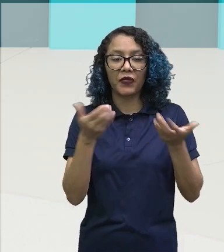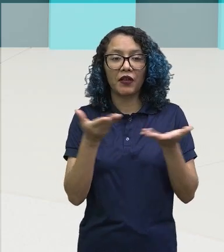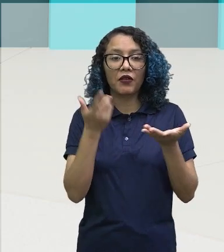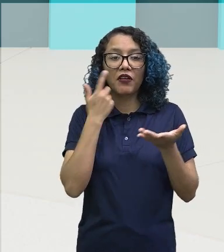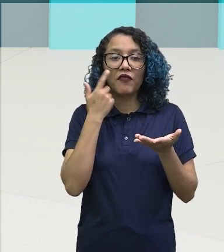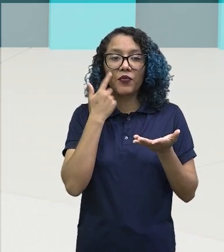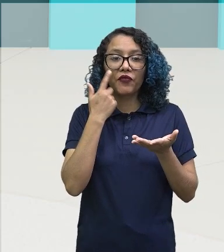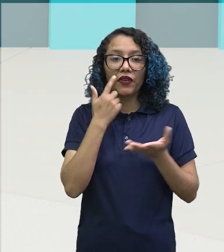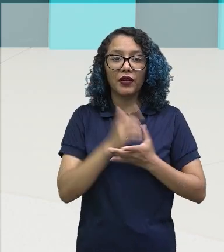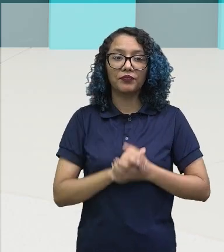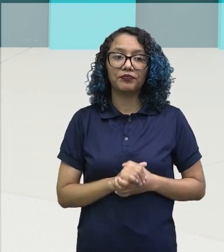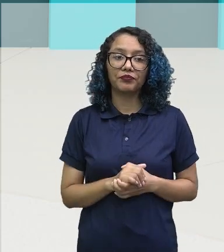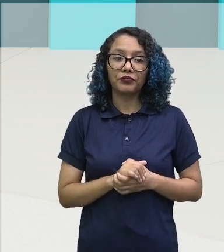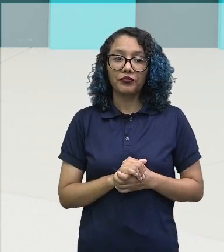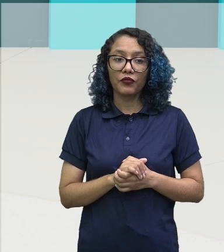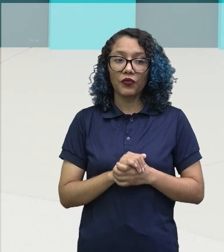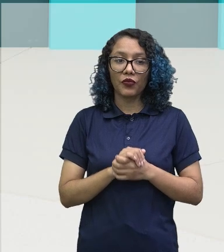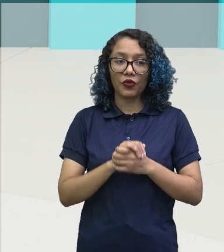sujeito simples.